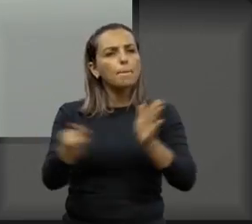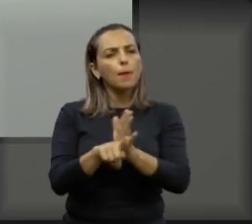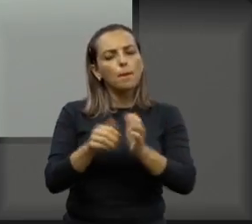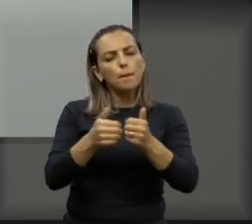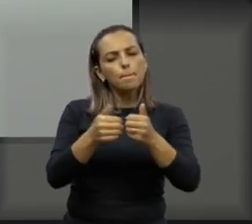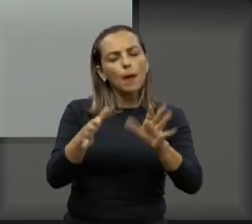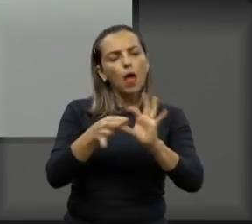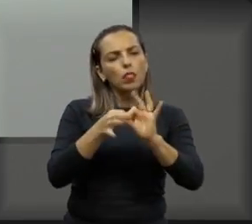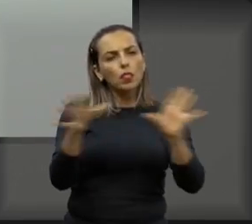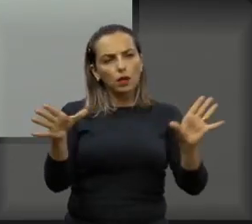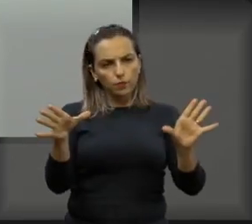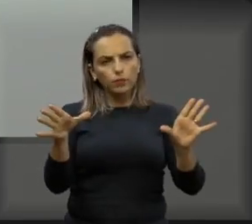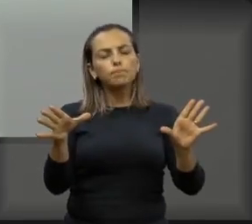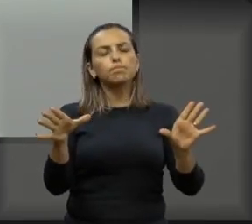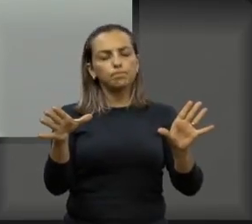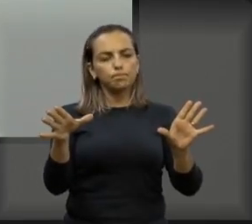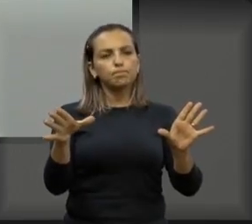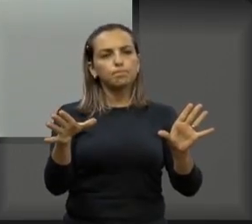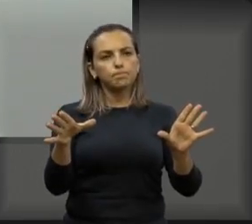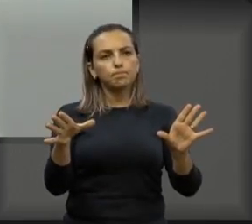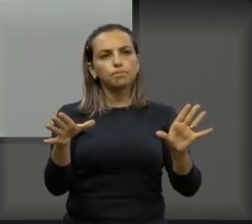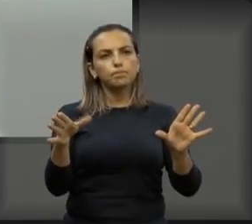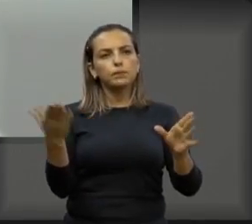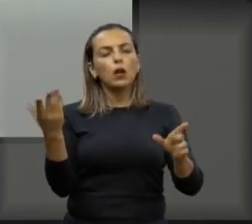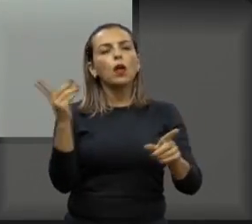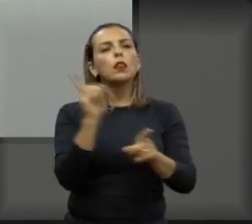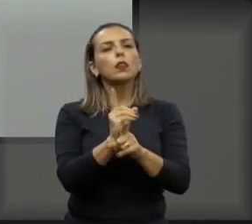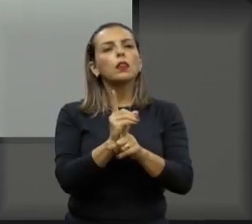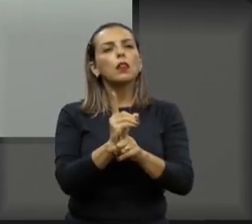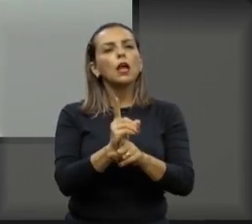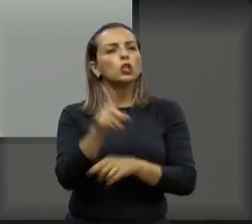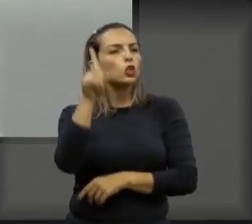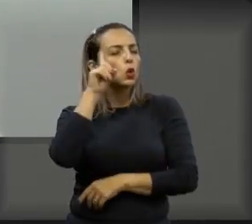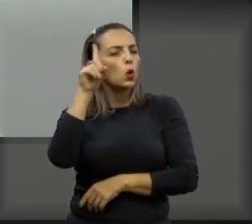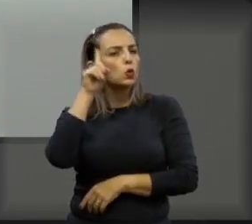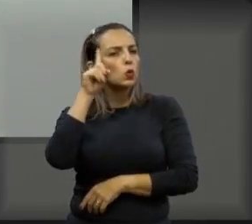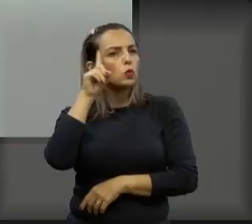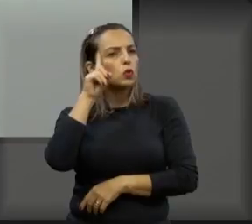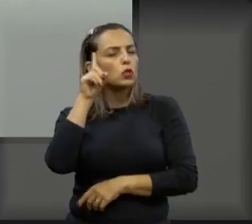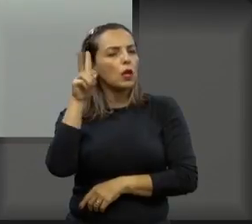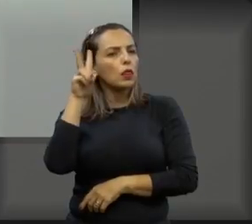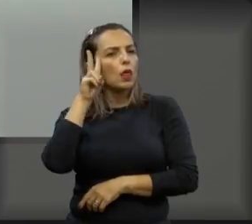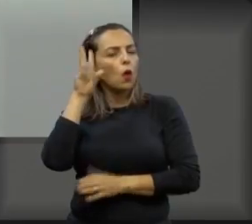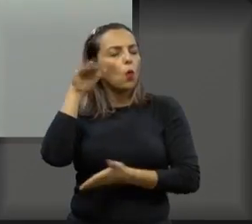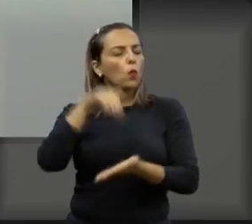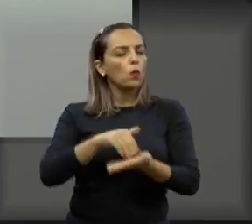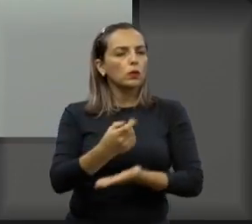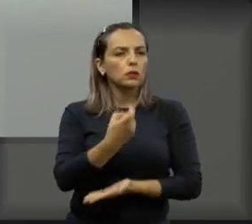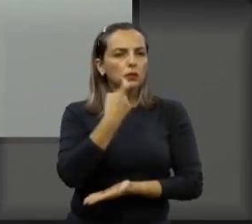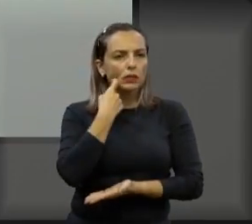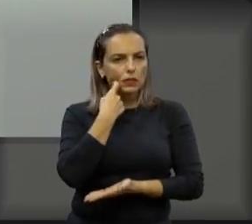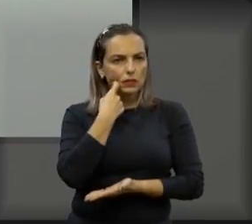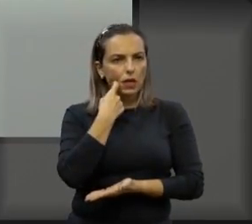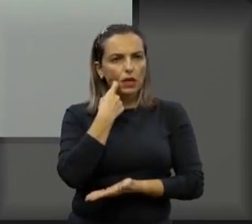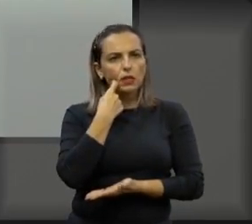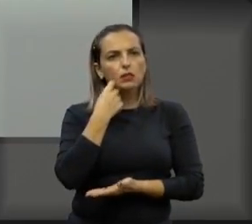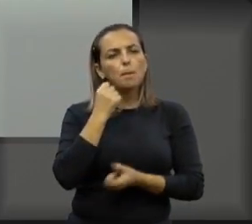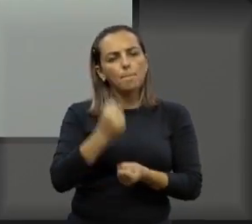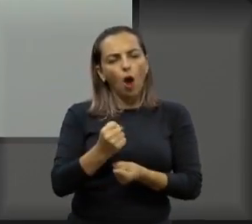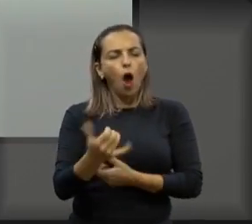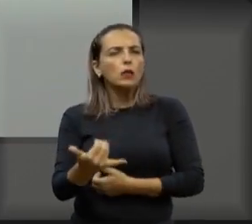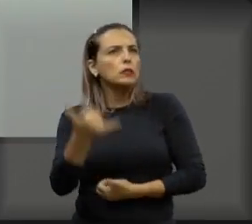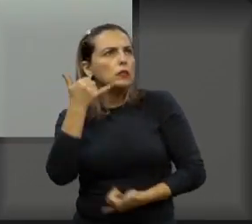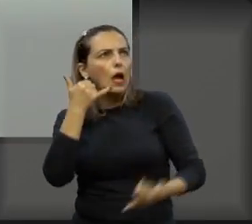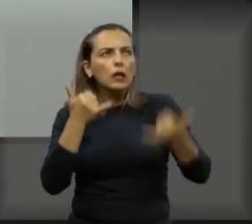portas abertas, o nosso gabinete. Nós atendemos todos os dias, de segunda a sexta-feira, a população. Basta dar uma telefonadinha